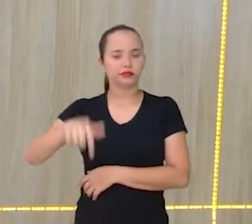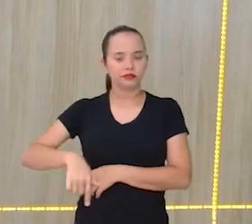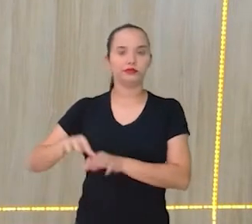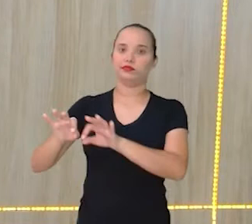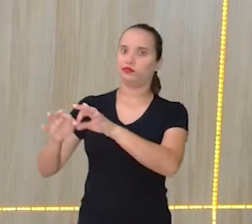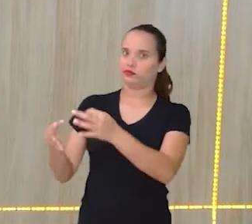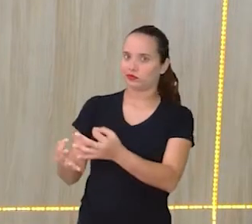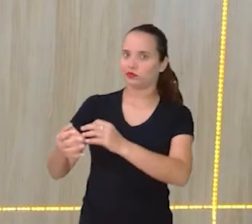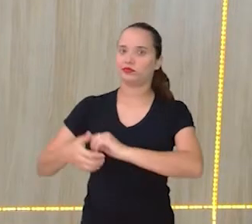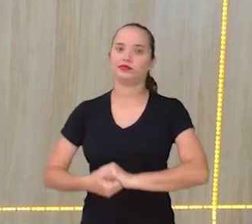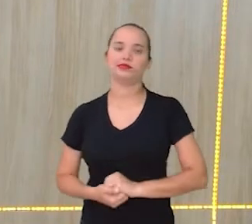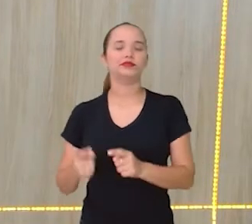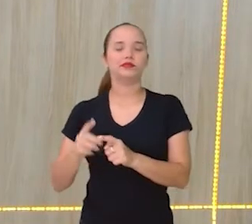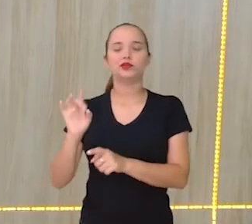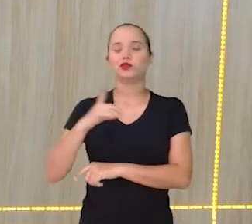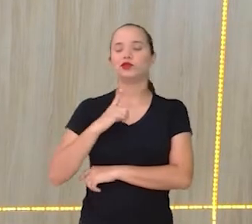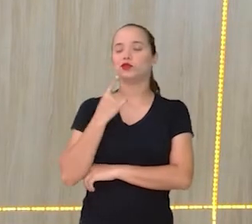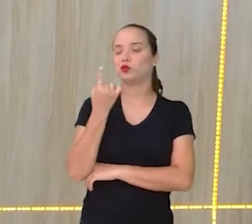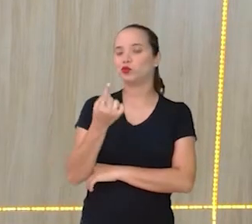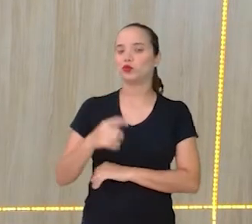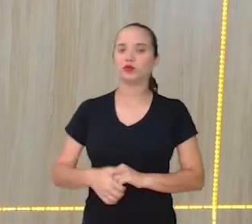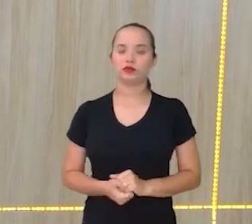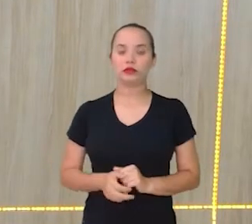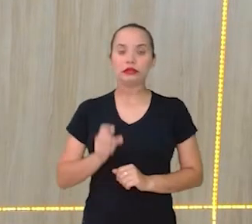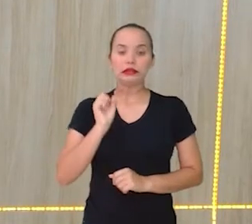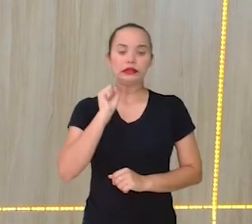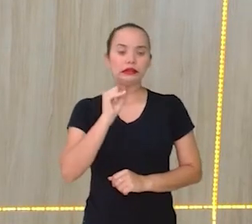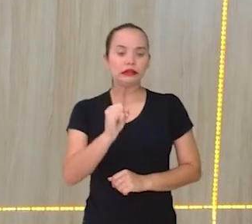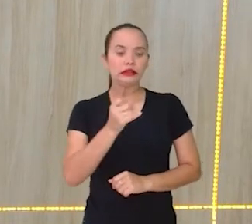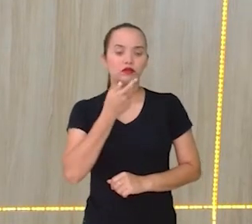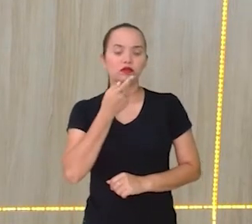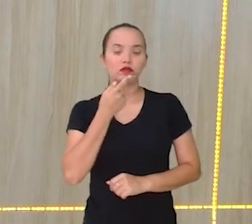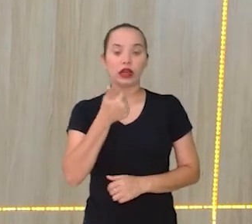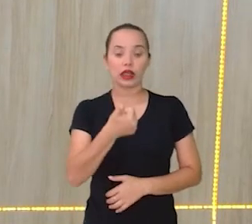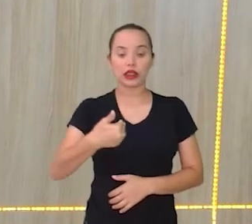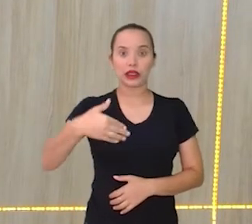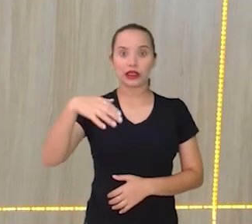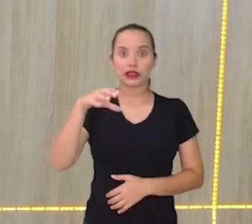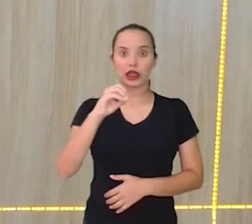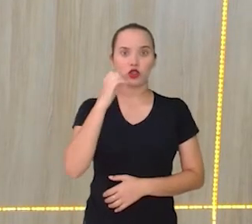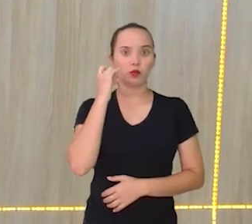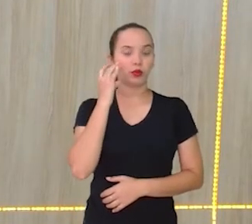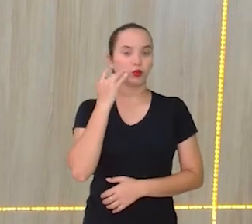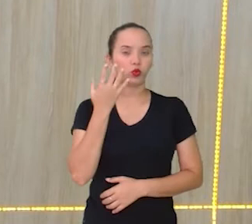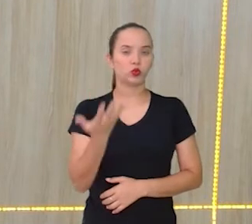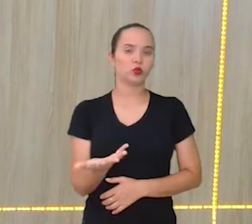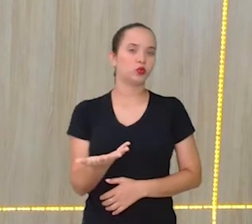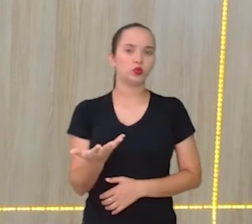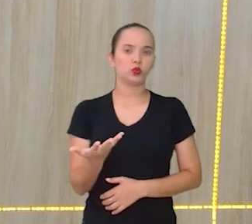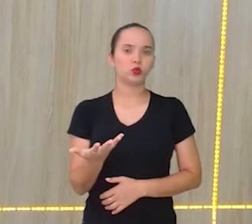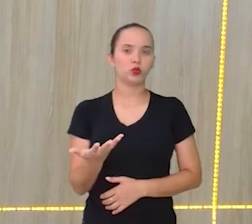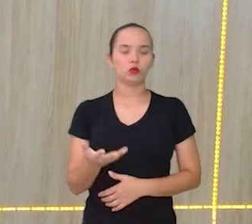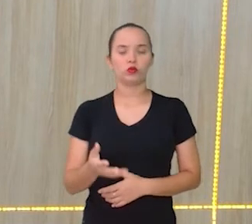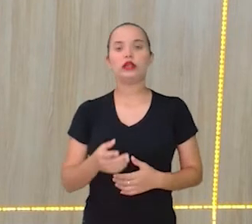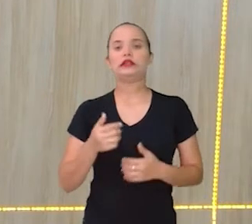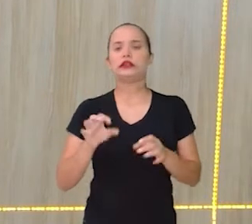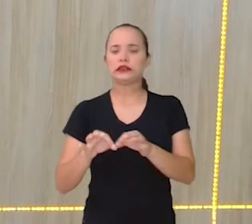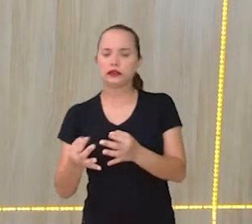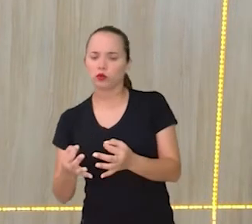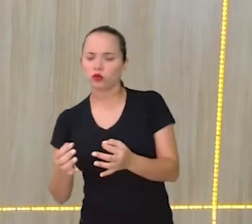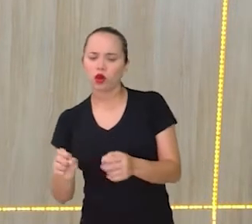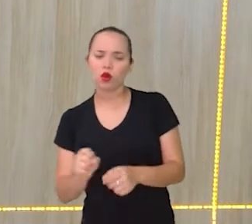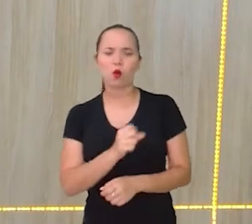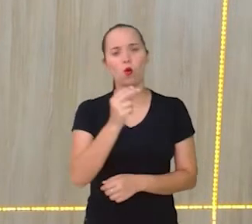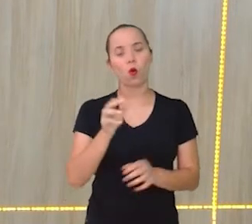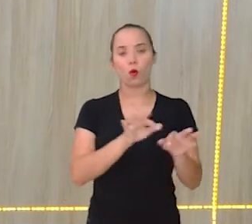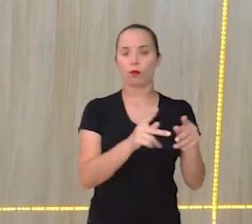no singular, porque só tem um. E se eu disser 10 bombons. E agora, singular ou plural?